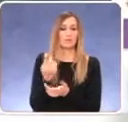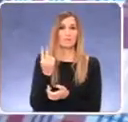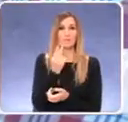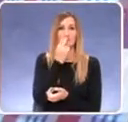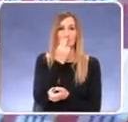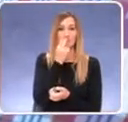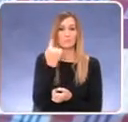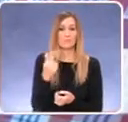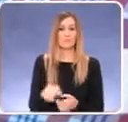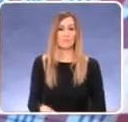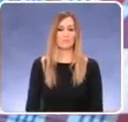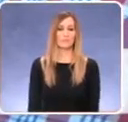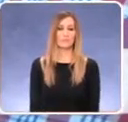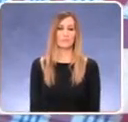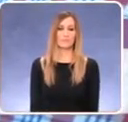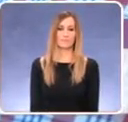frente.